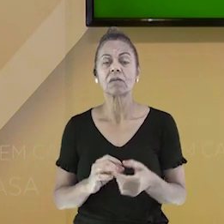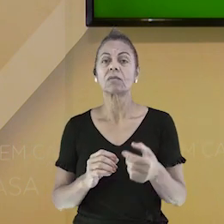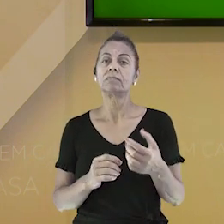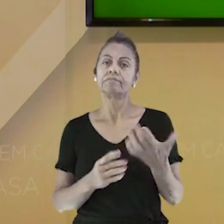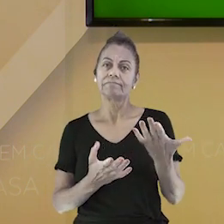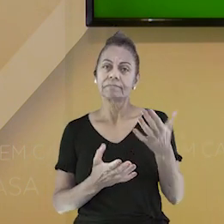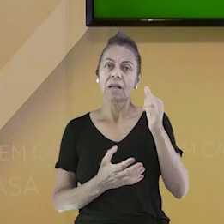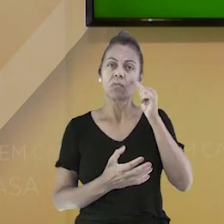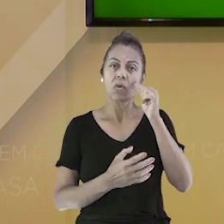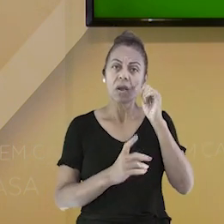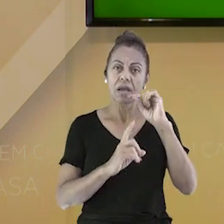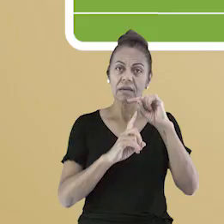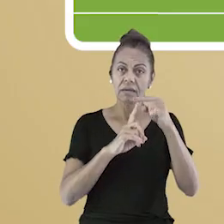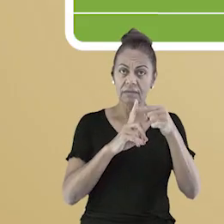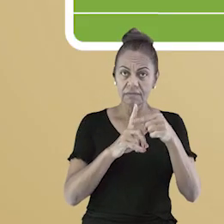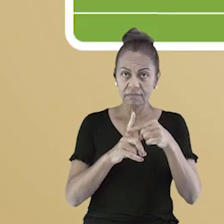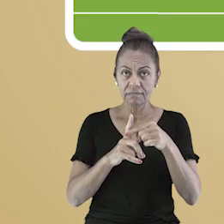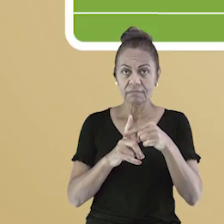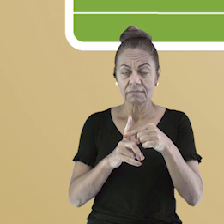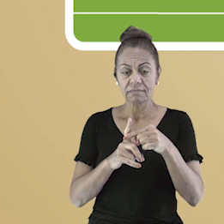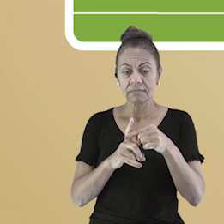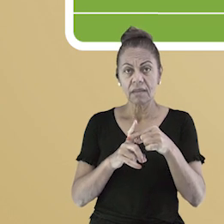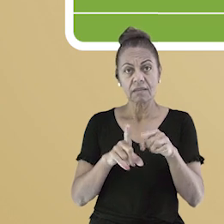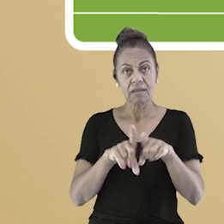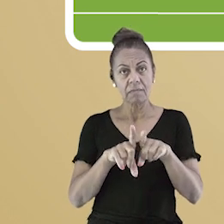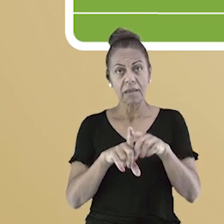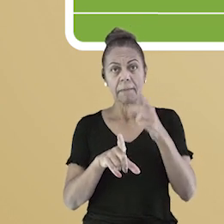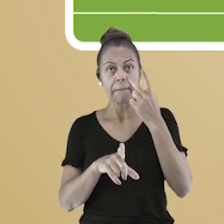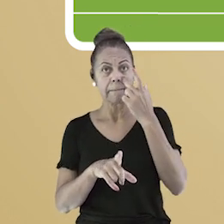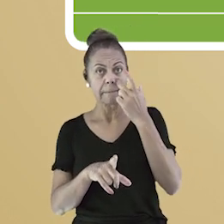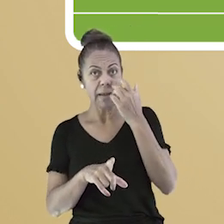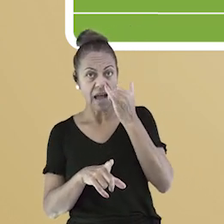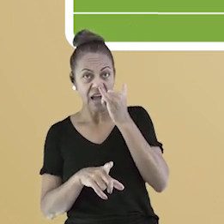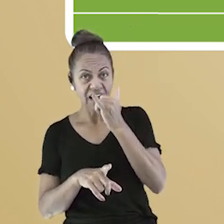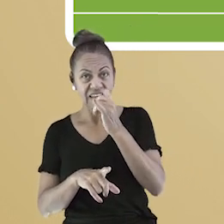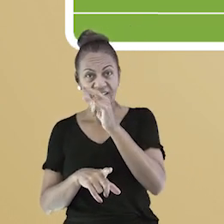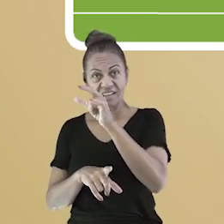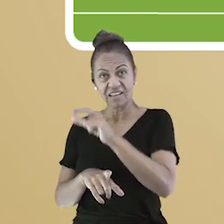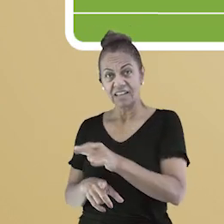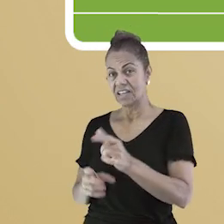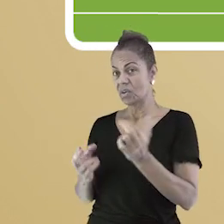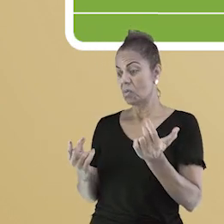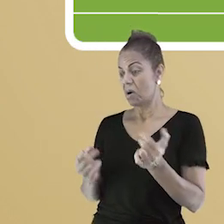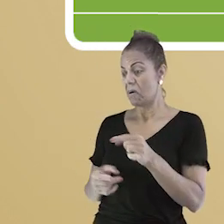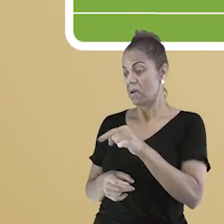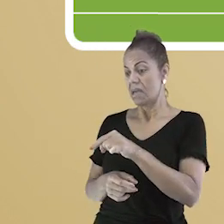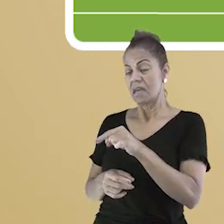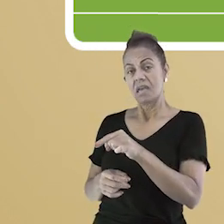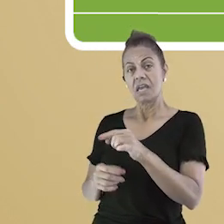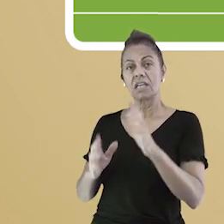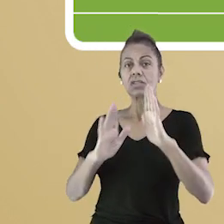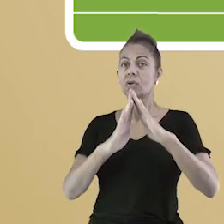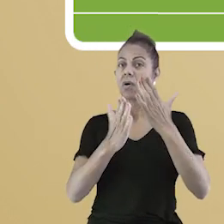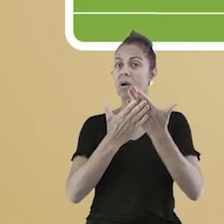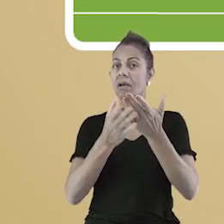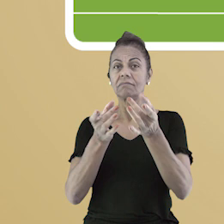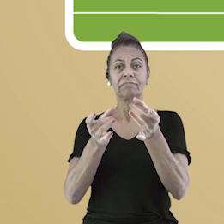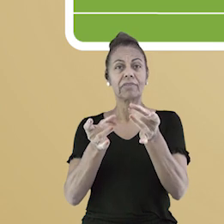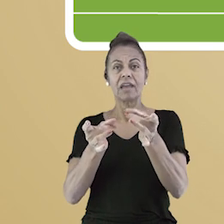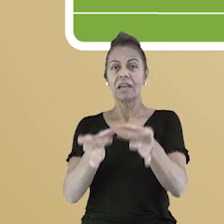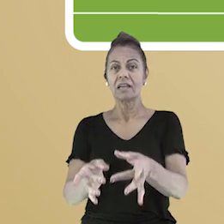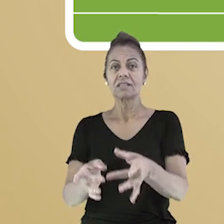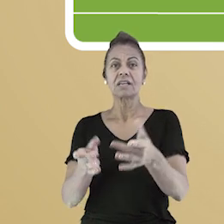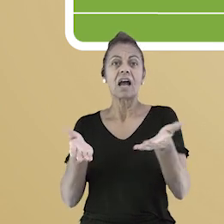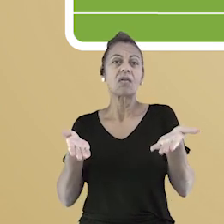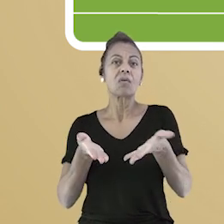digna quanto a maternidade. Assim como a gestante, a tendência é que o pai da criança também deixe de priorizar os estudos. Ele